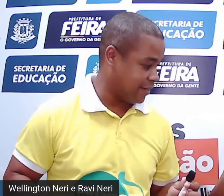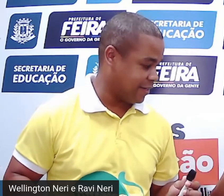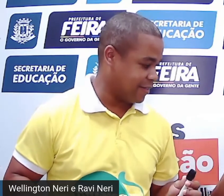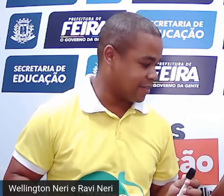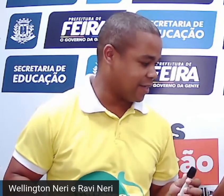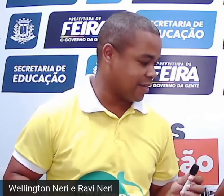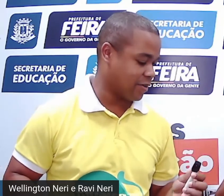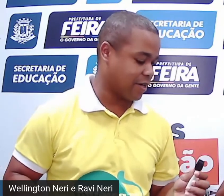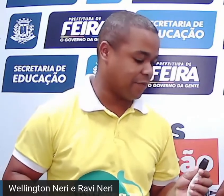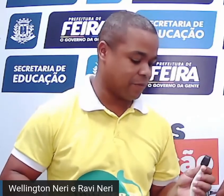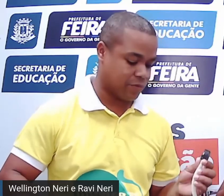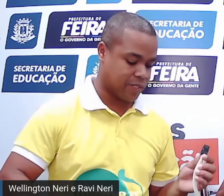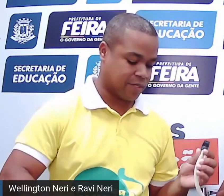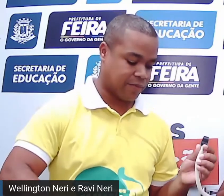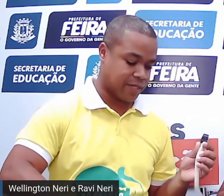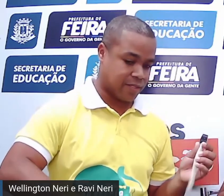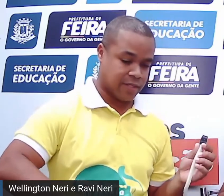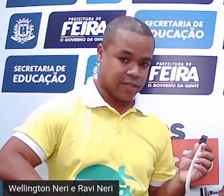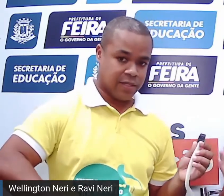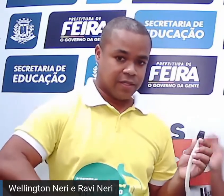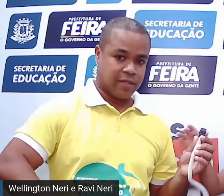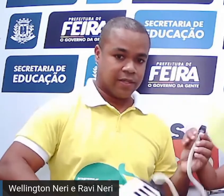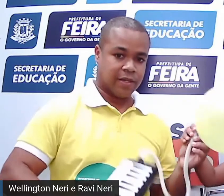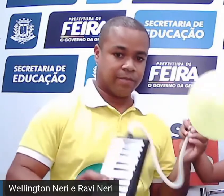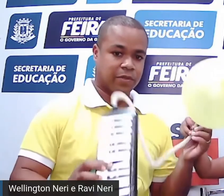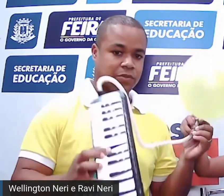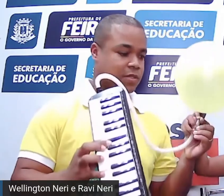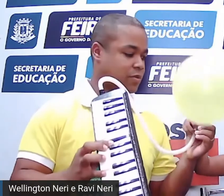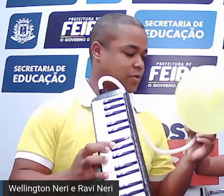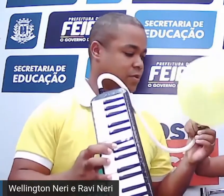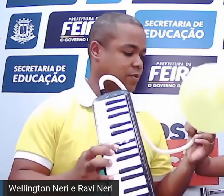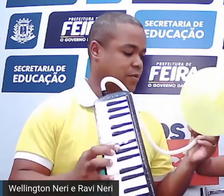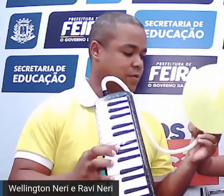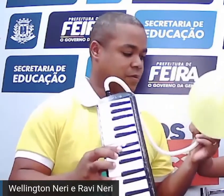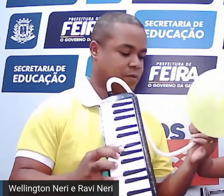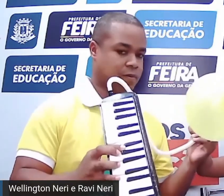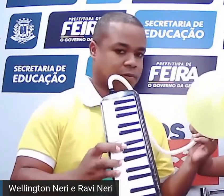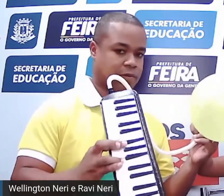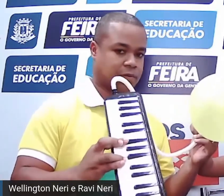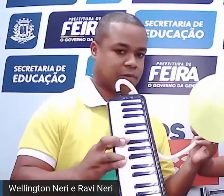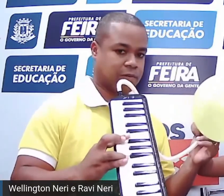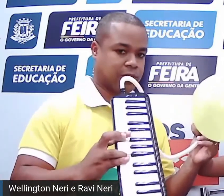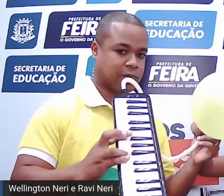Aí, isso aí. Agora vamos ver se vai produzir um som.